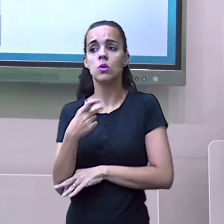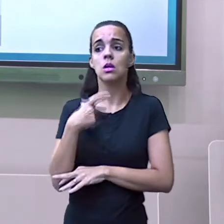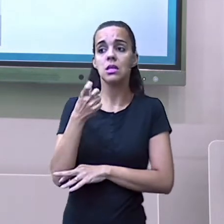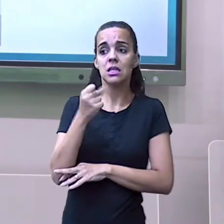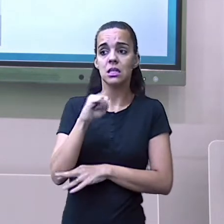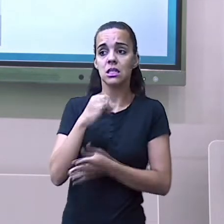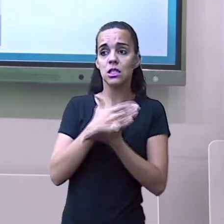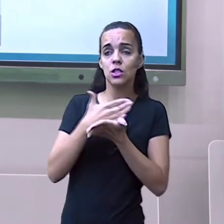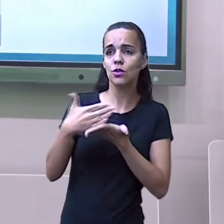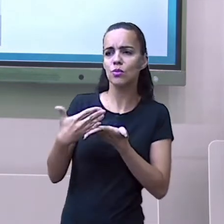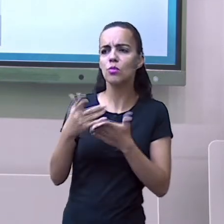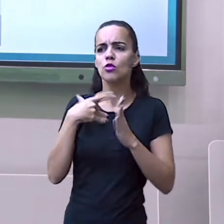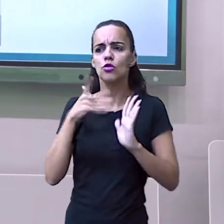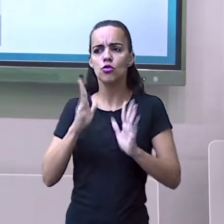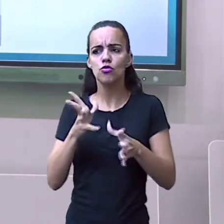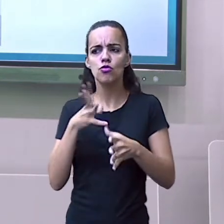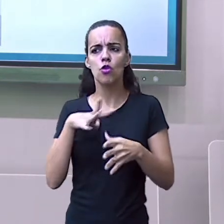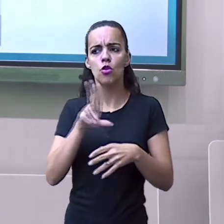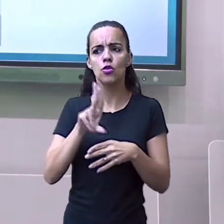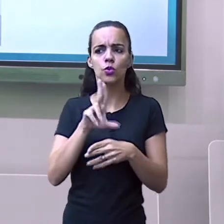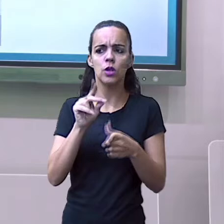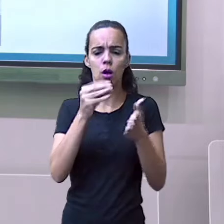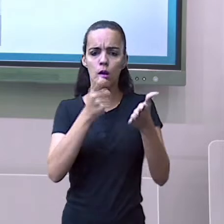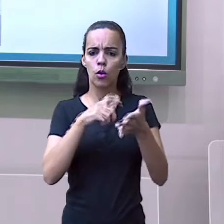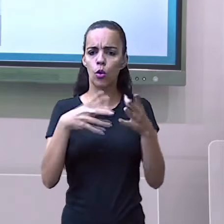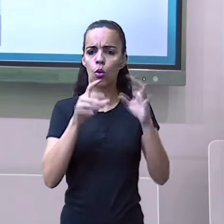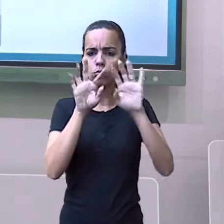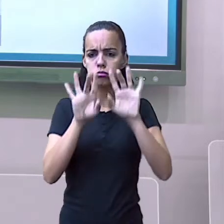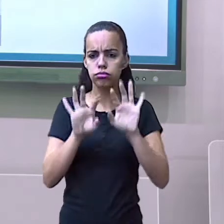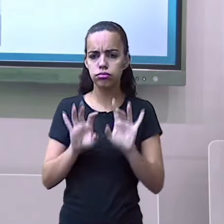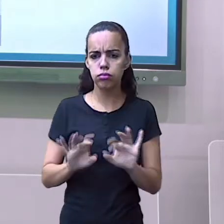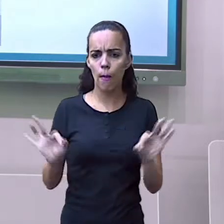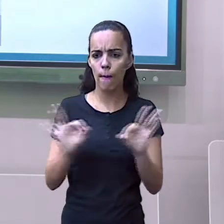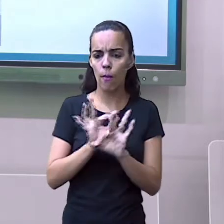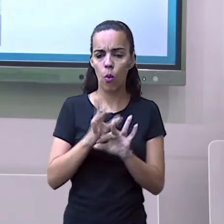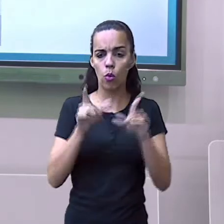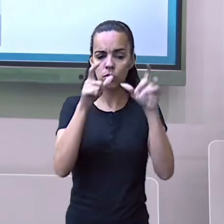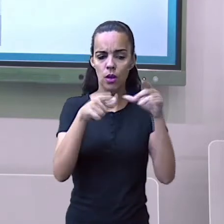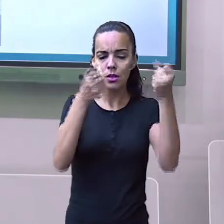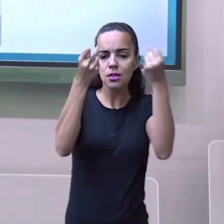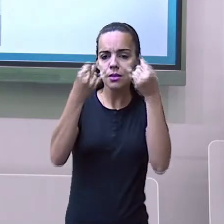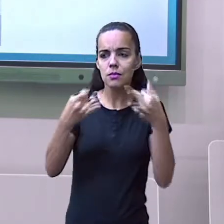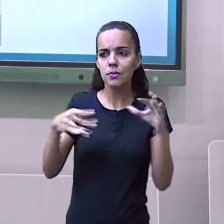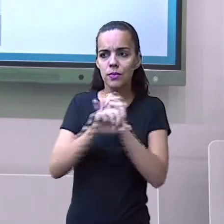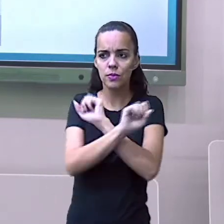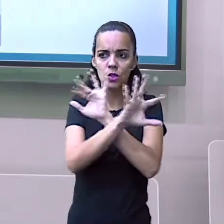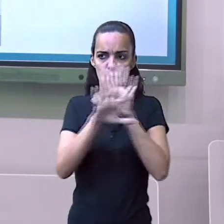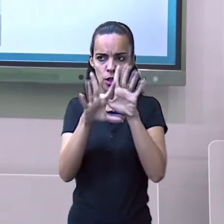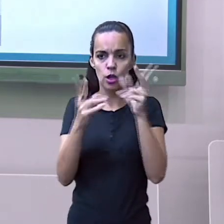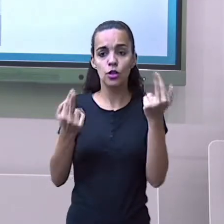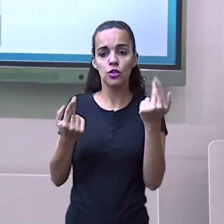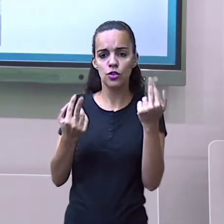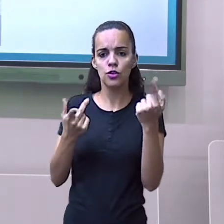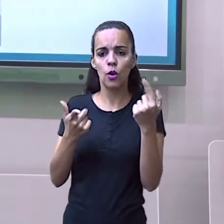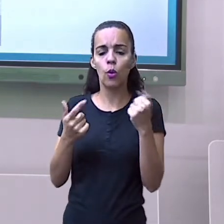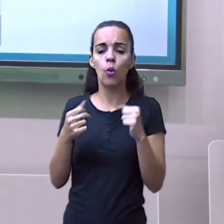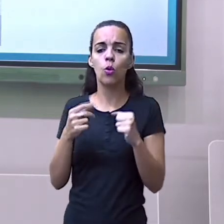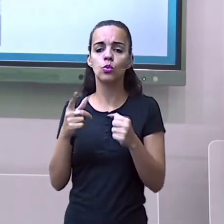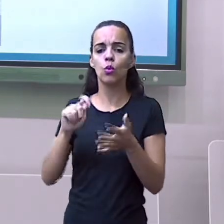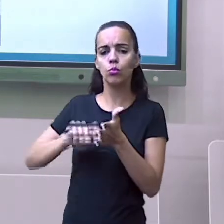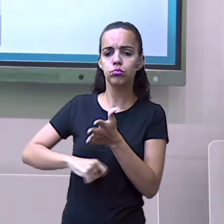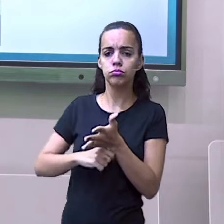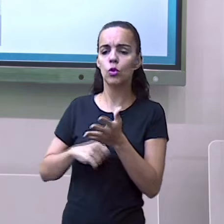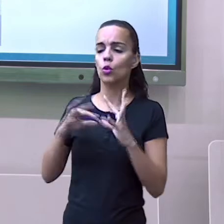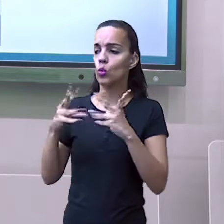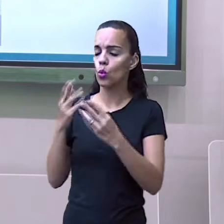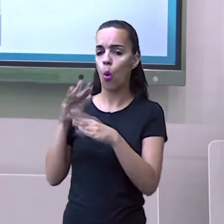instrumento forem redigidos de modo a dificultar a compreensão e sentimento de alcance. O